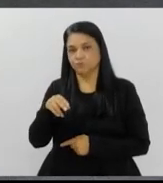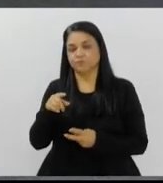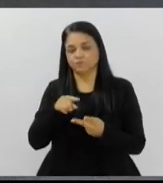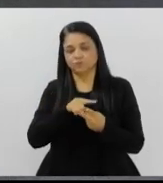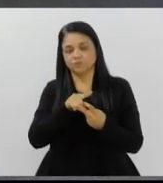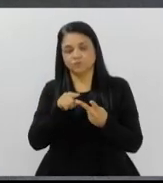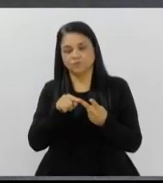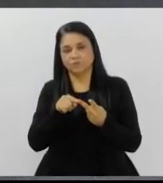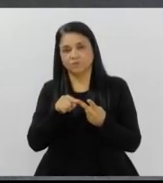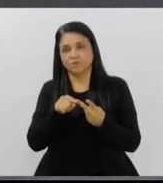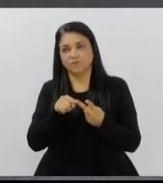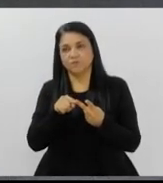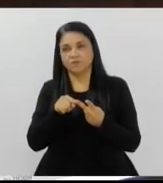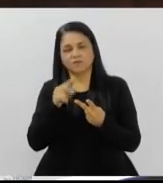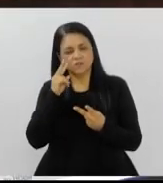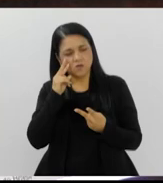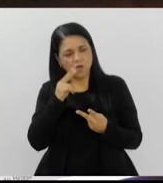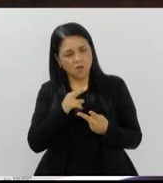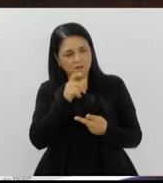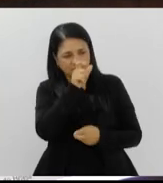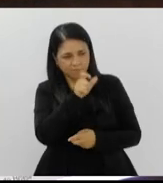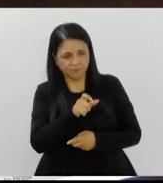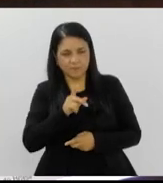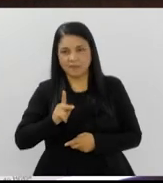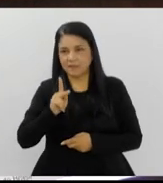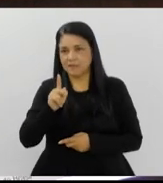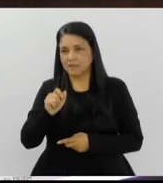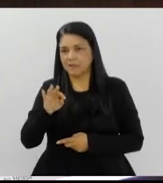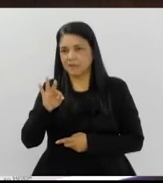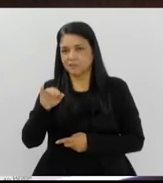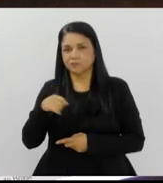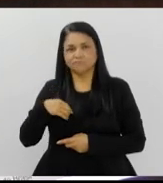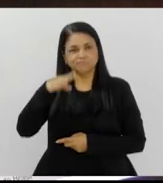você olha para a Kátia ela é uma acadêmica